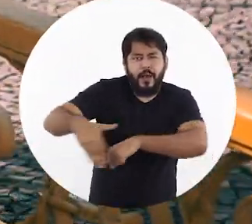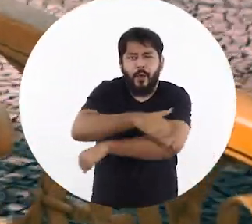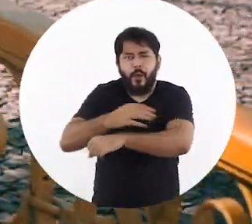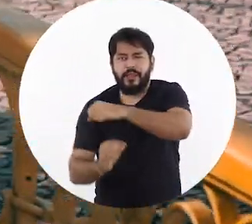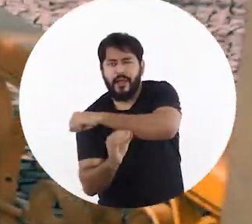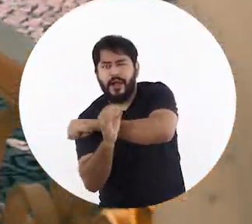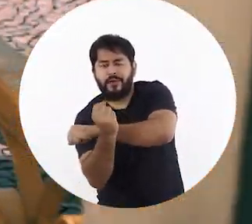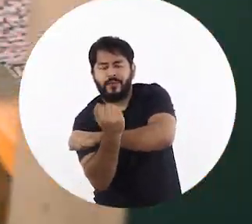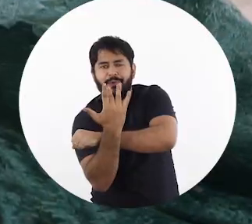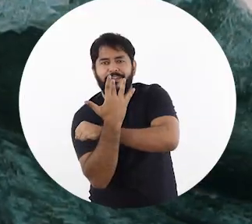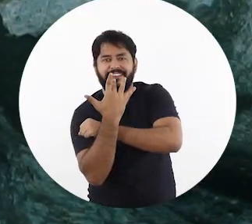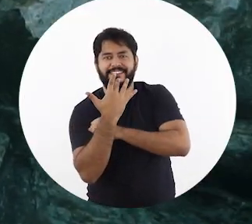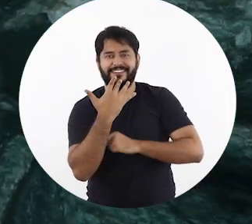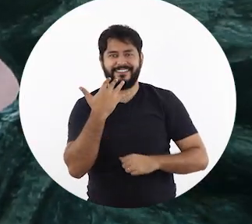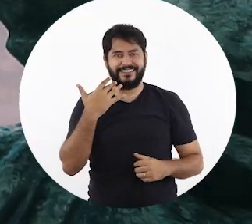Capiberibe,